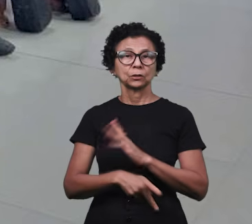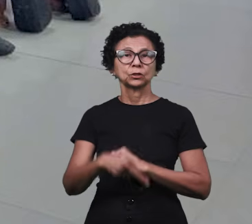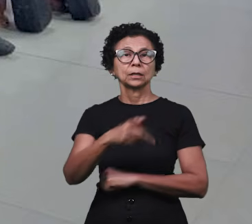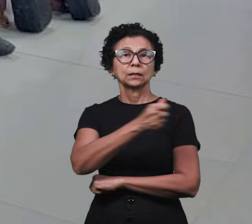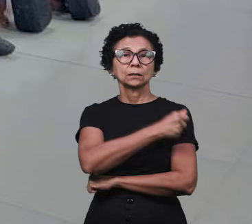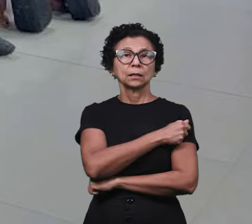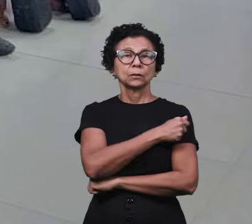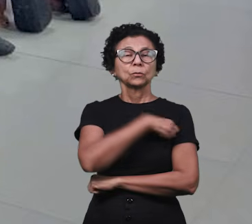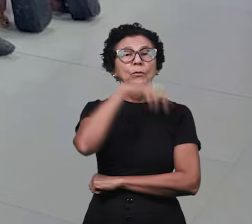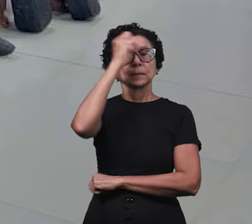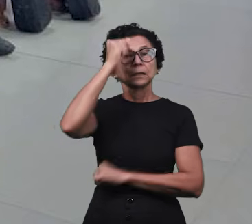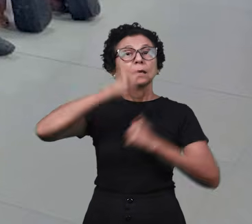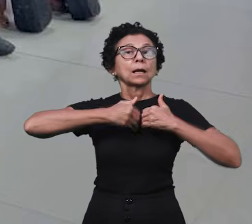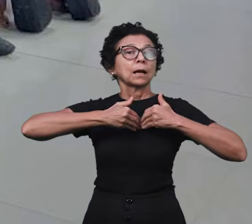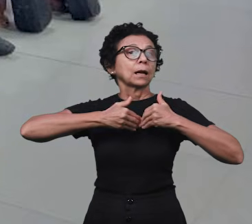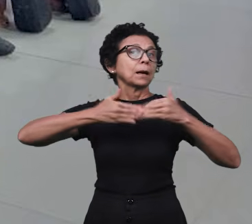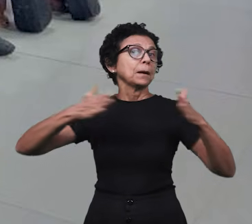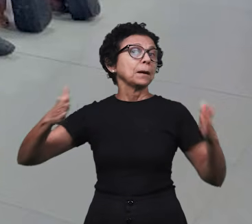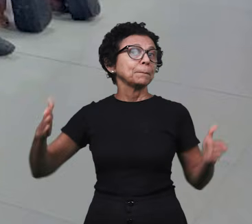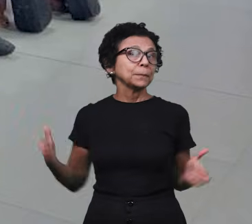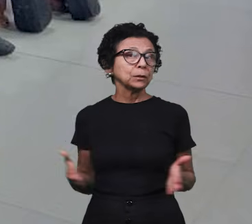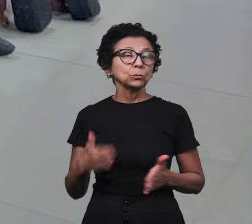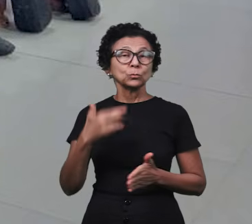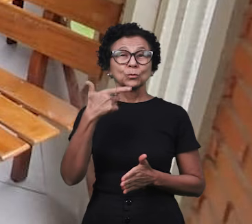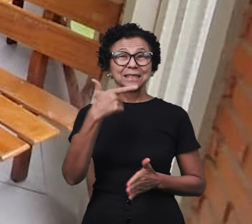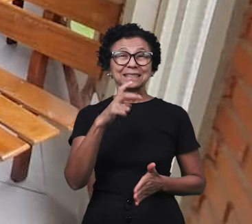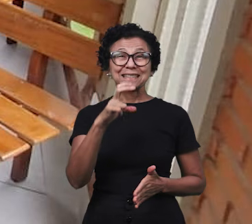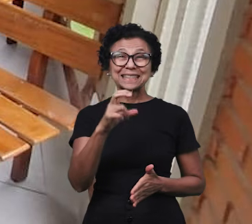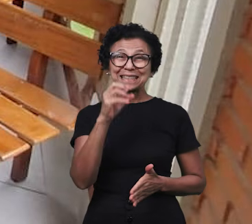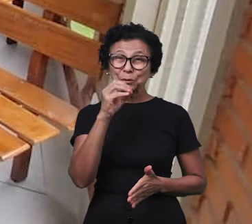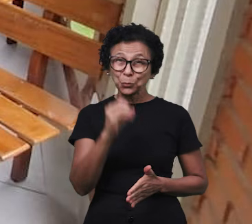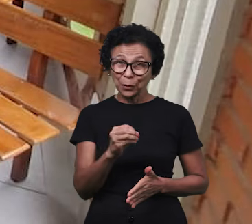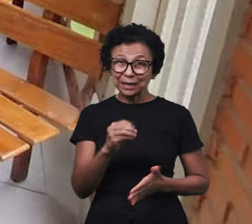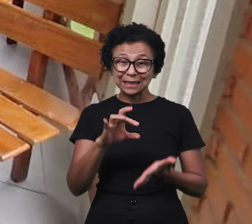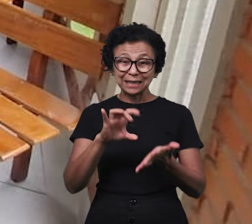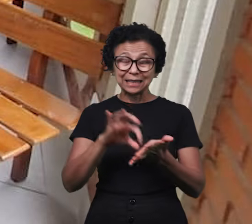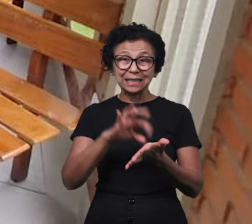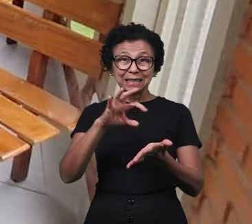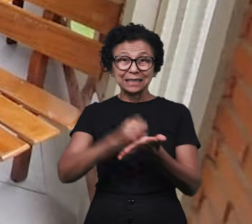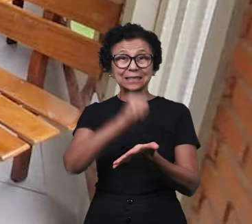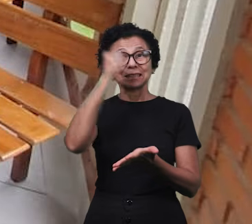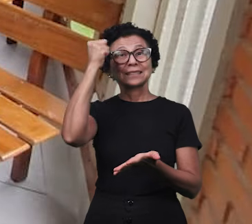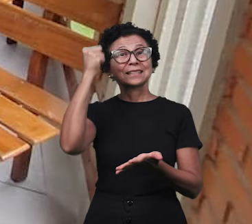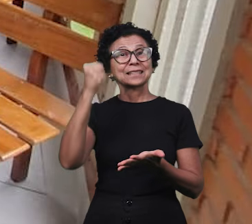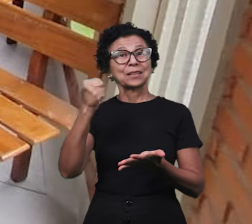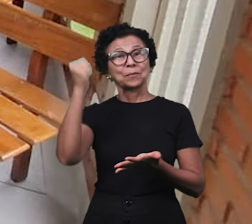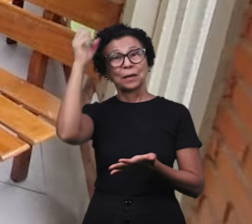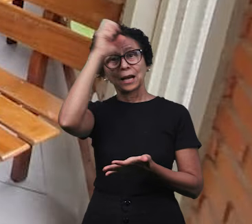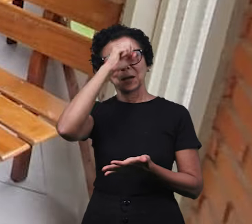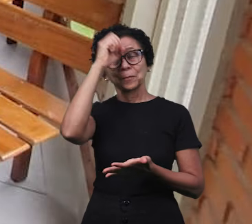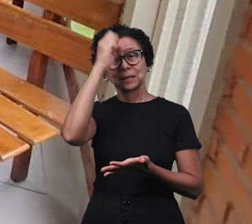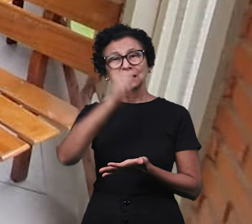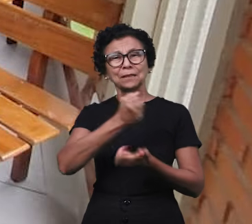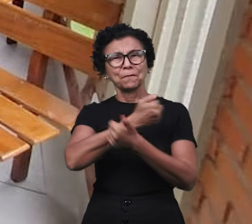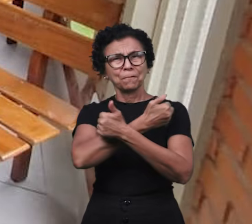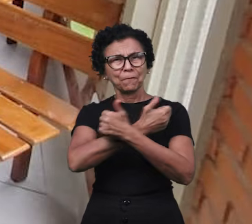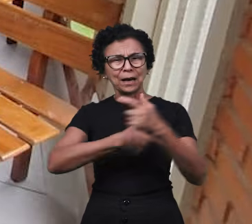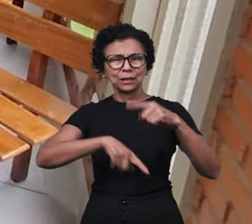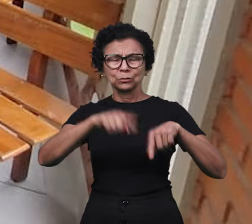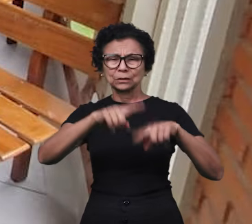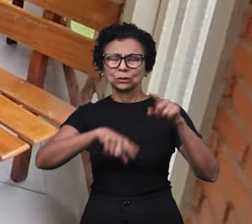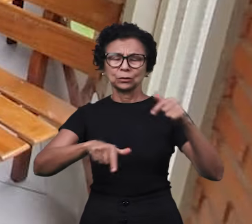projeto Aprendiz da região de Vila Velha. Mais de 250 irmãos inscritos para aprender a tocar